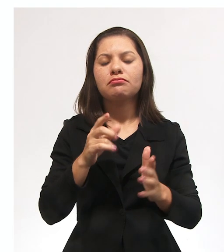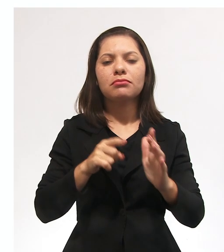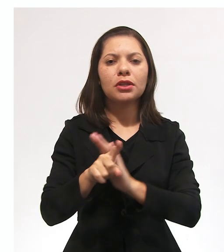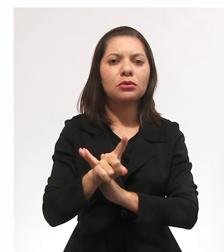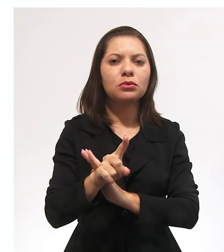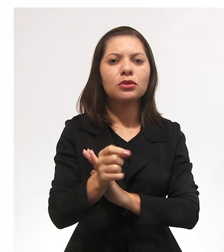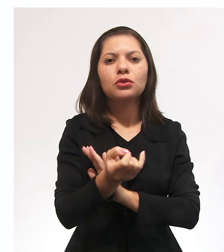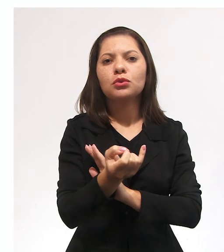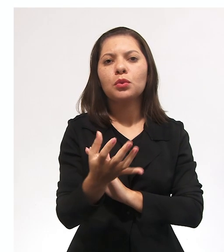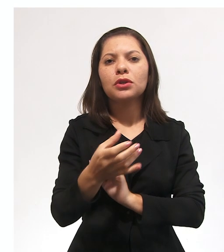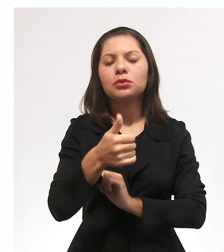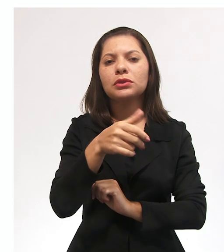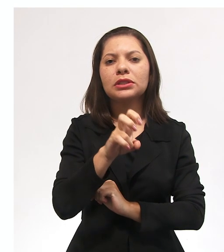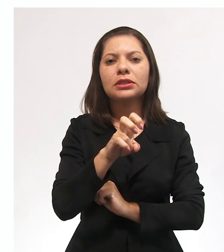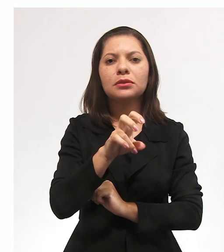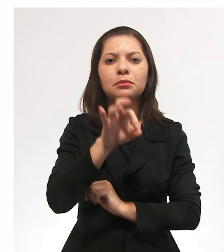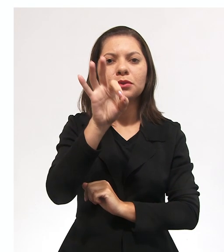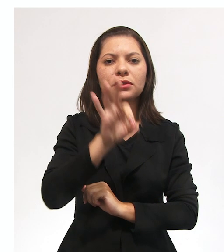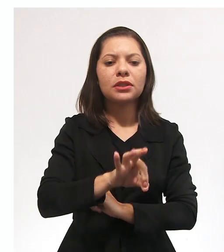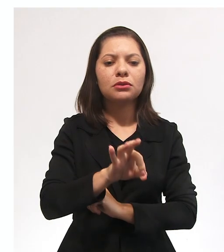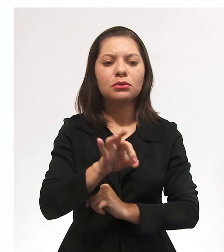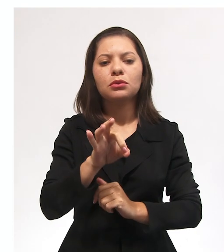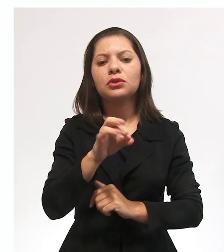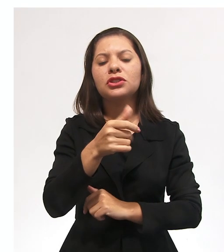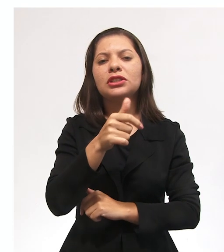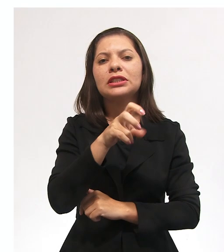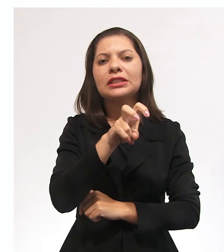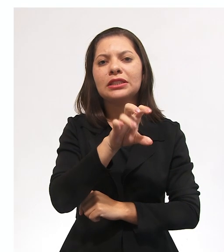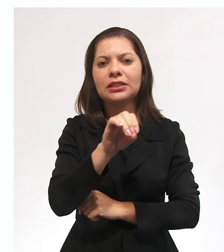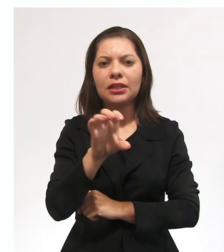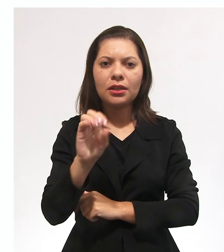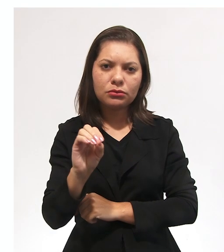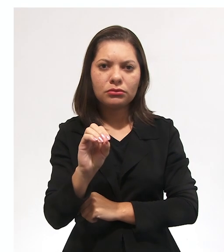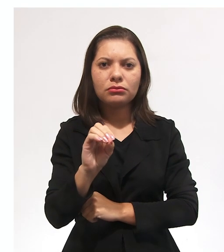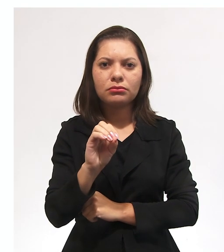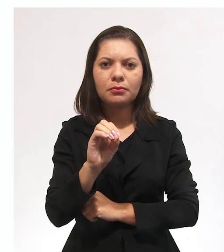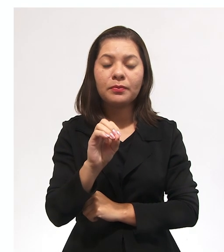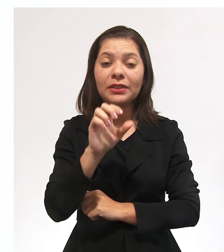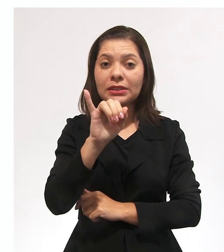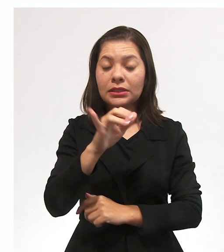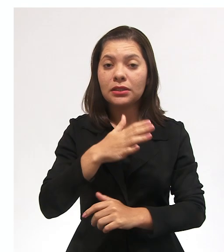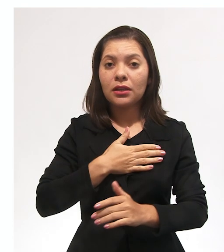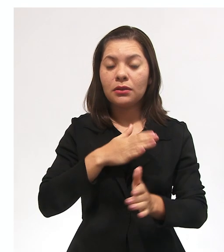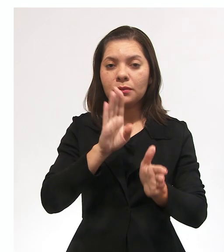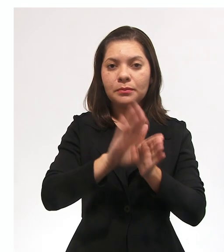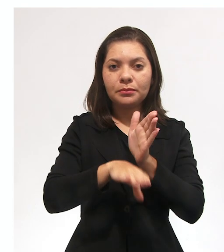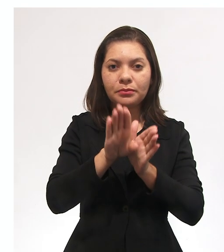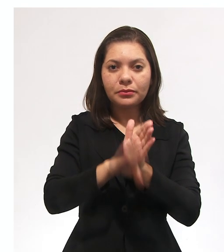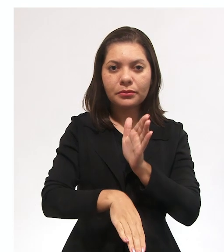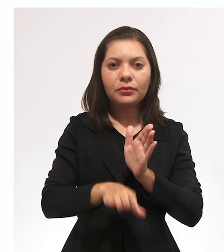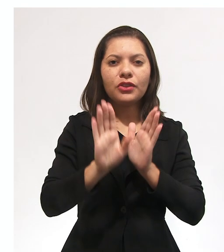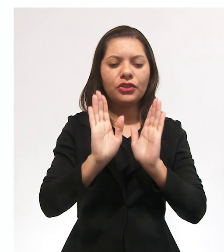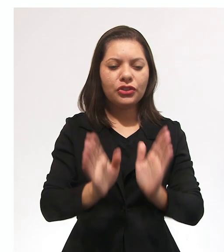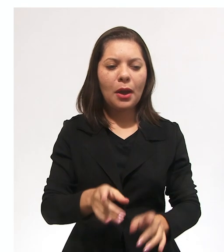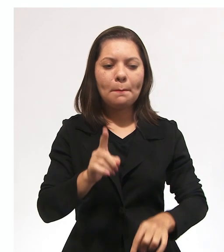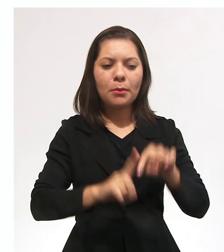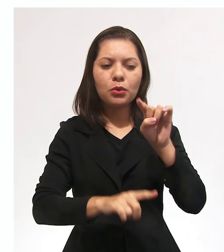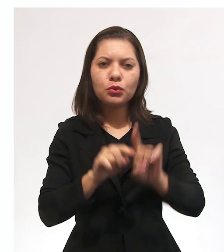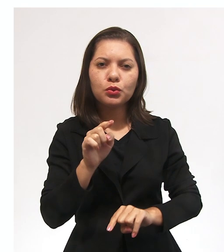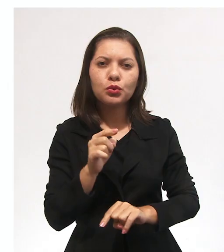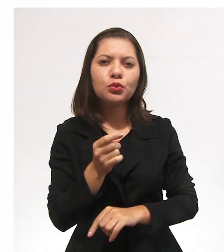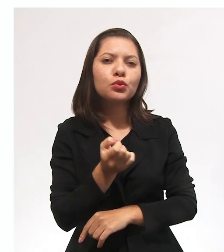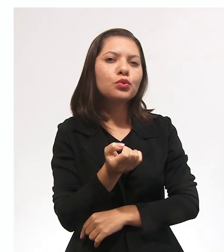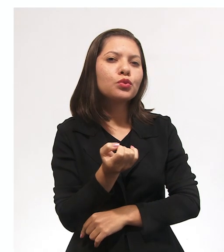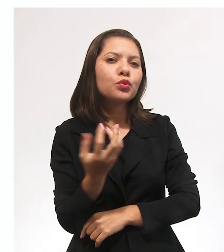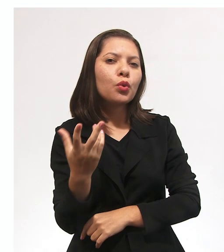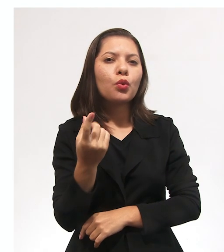é 15% de 500. Se eu tivesse um desconto, eu tenho um produto aqui que custa